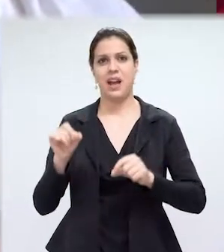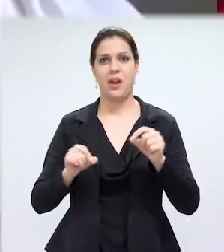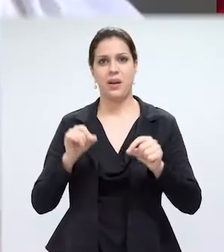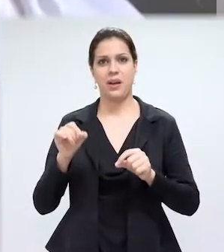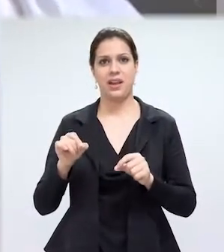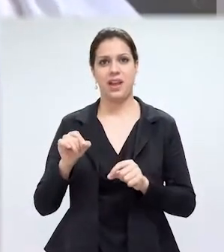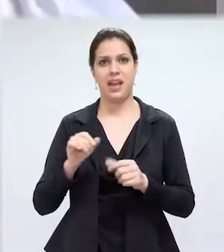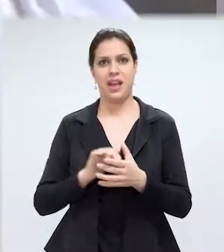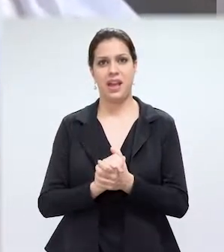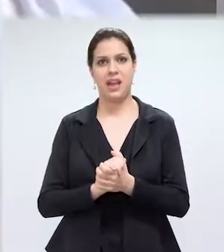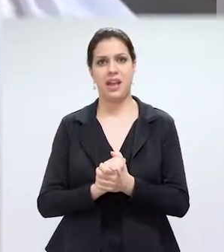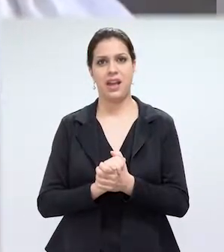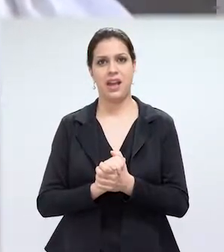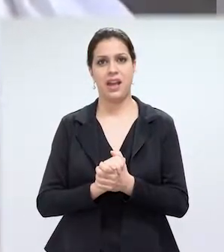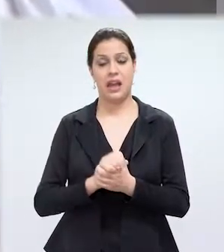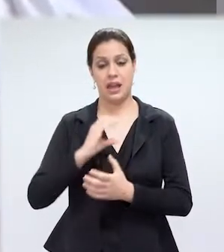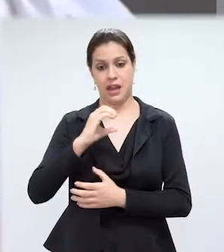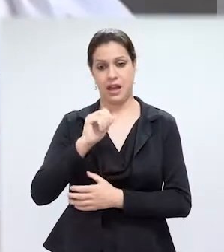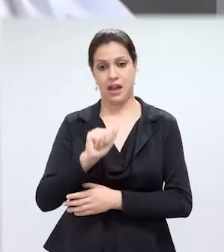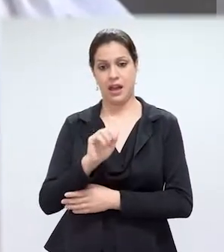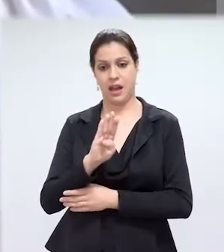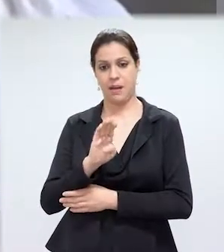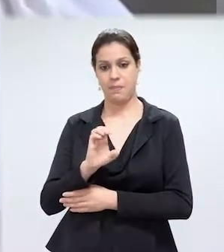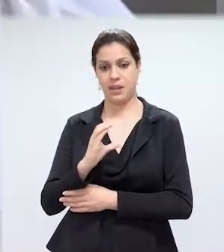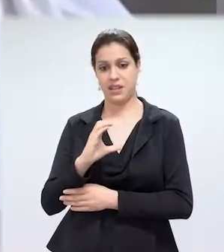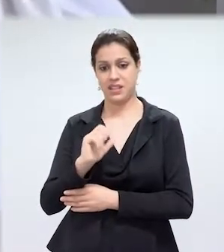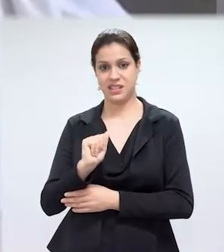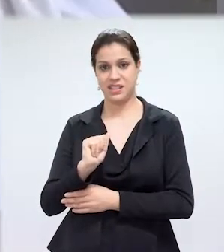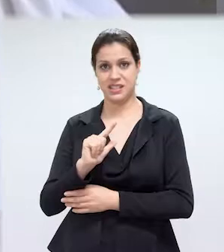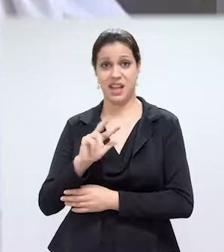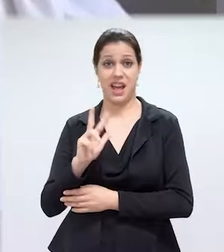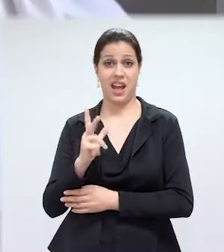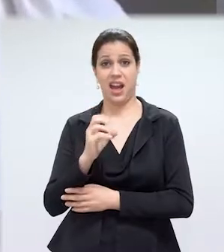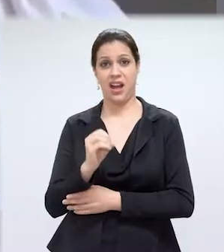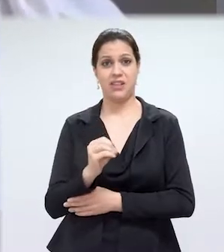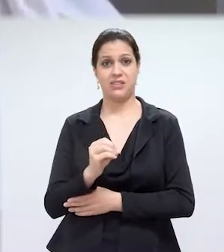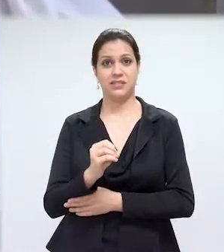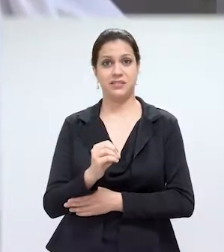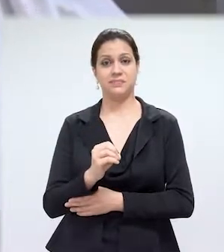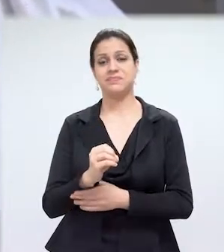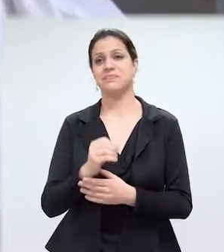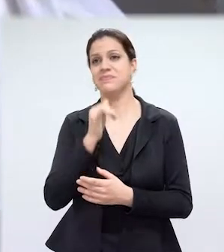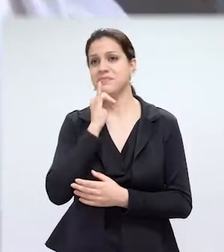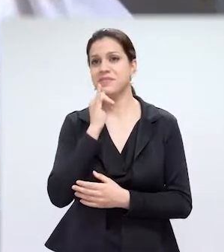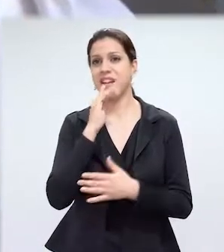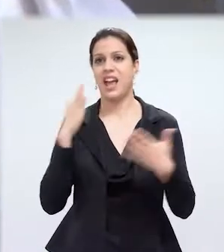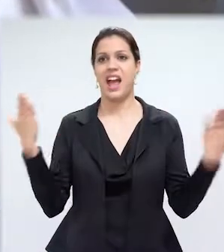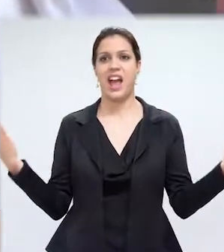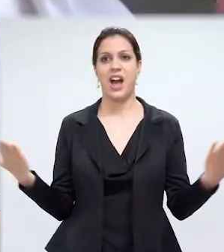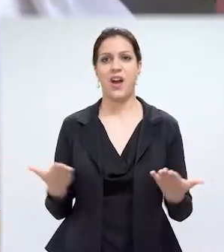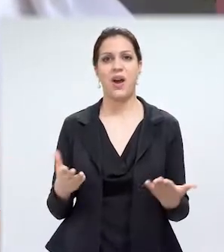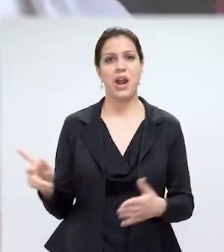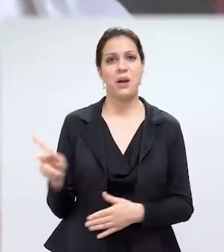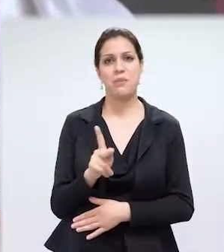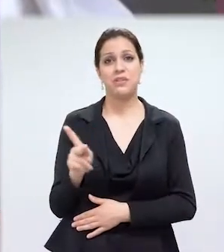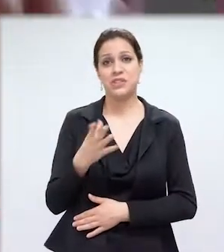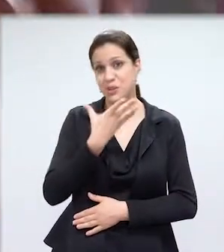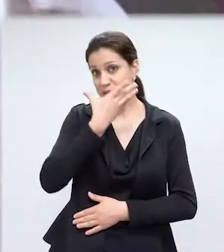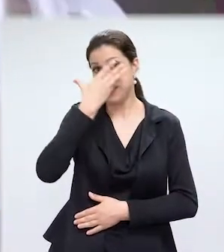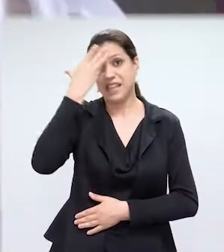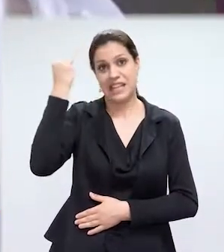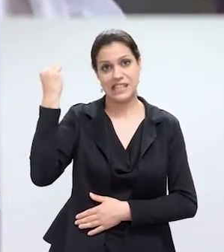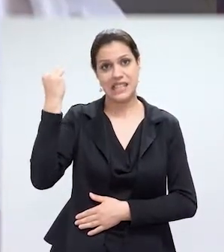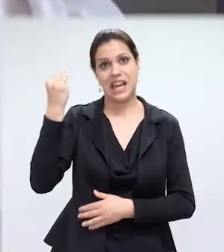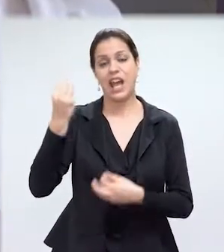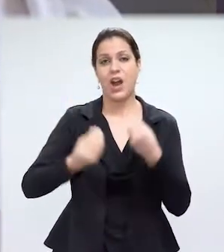cabeçalho. Então, assim, ela fez um comentário, tipo assim, agora na pandemia, acho que os